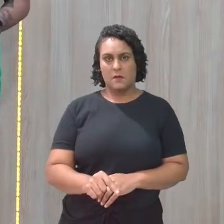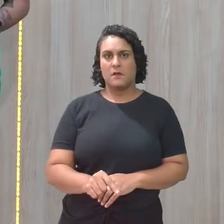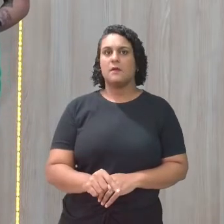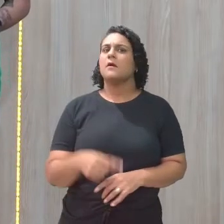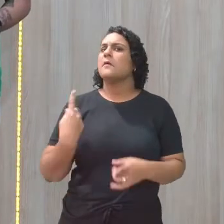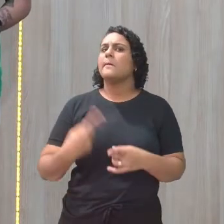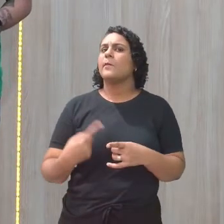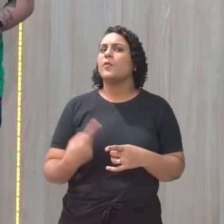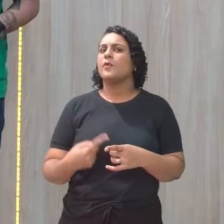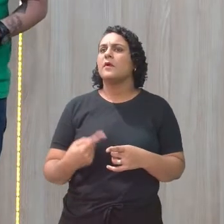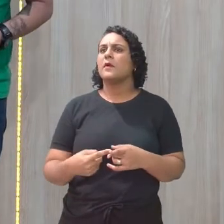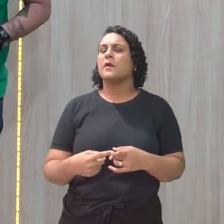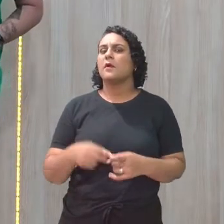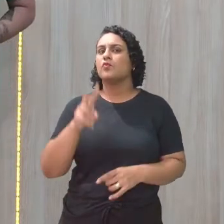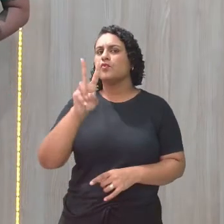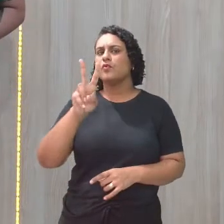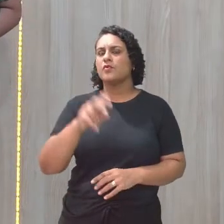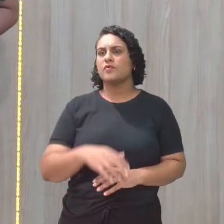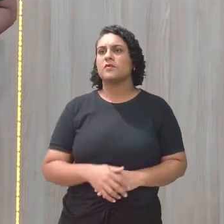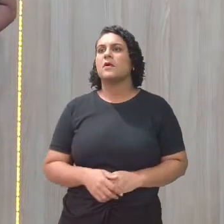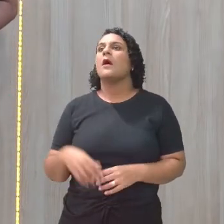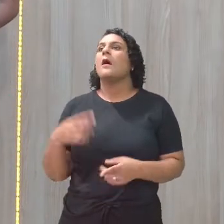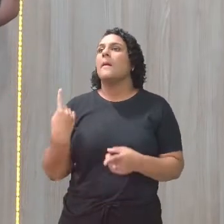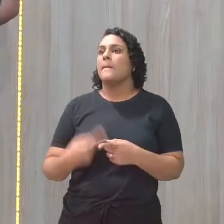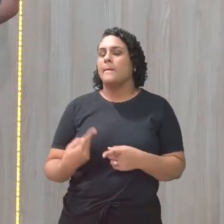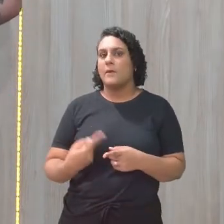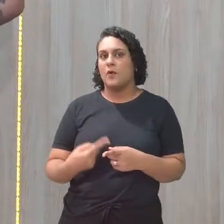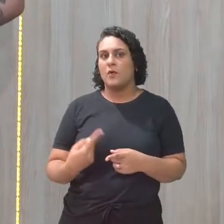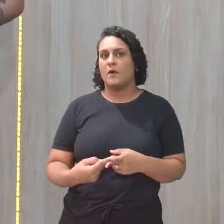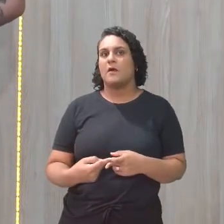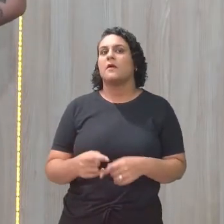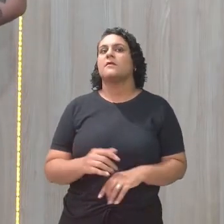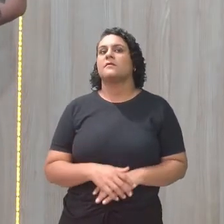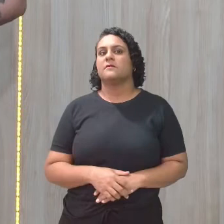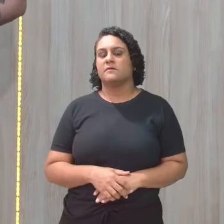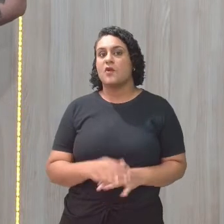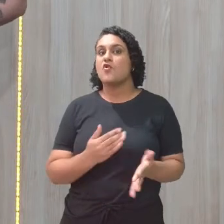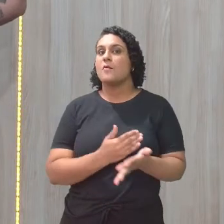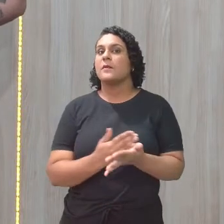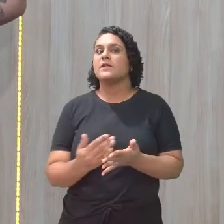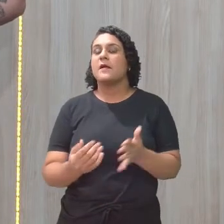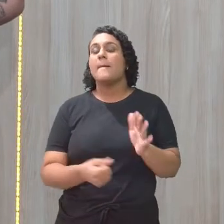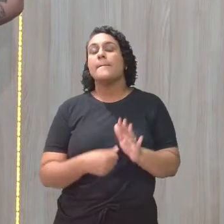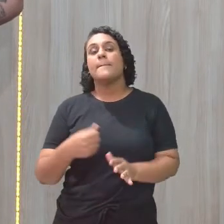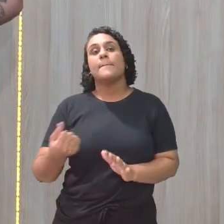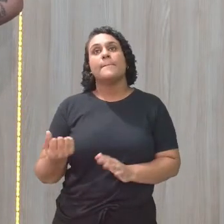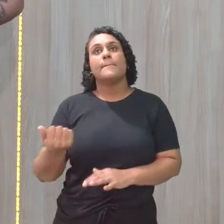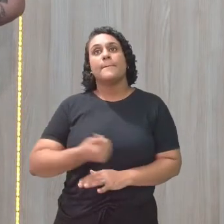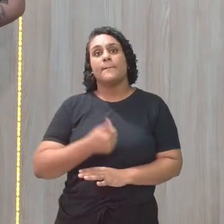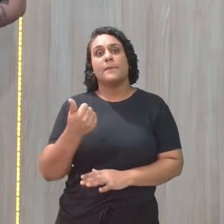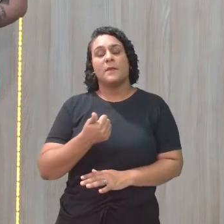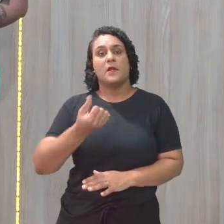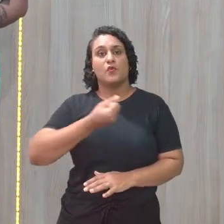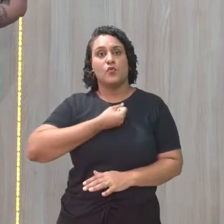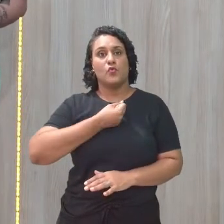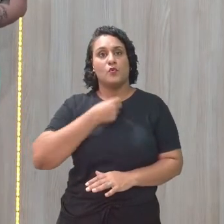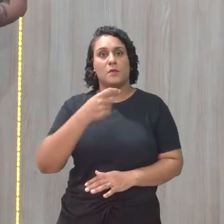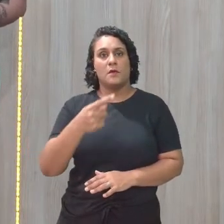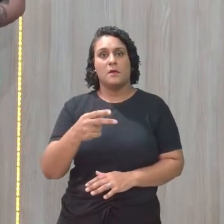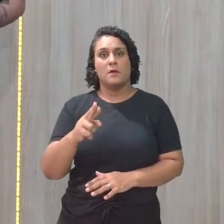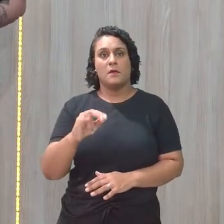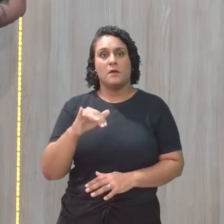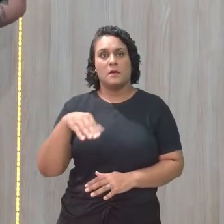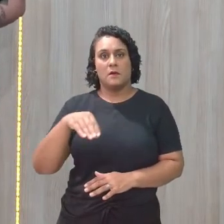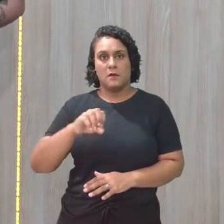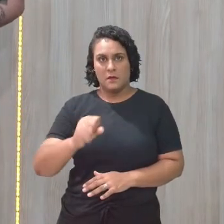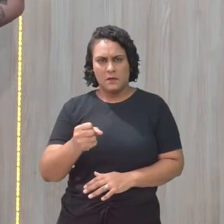que eu escrevi aquele 2? A gente vai começar pelo primeiro número primo. A gente vai tentar pelo primeiro número primo. Se